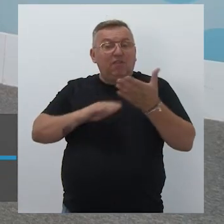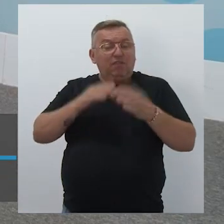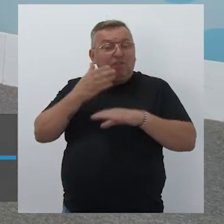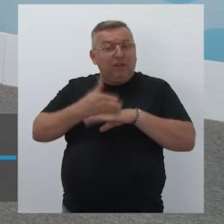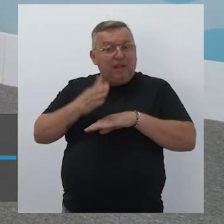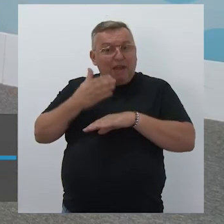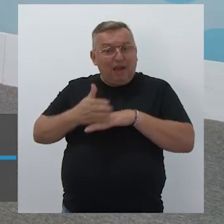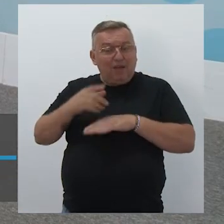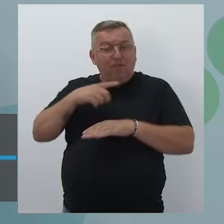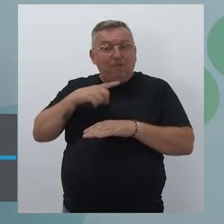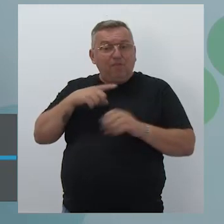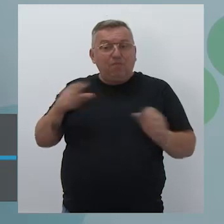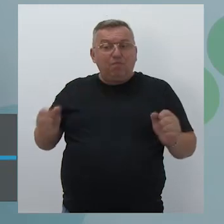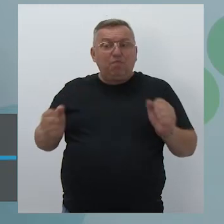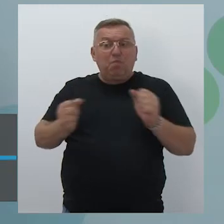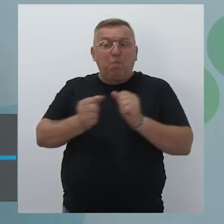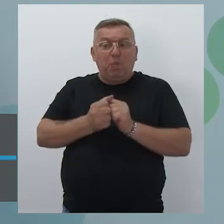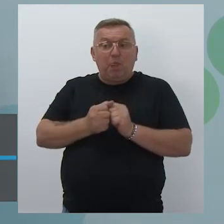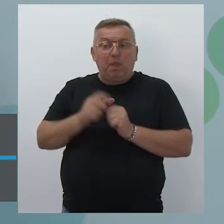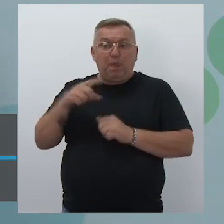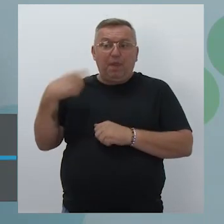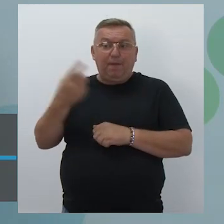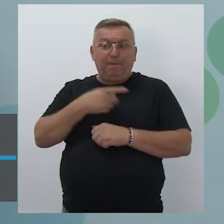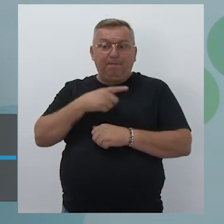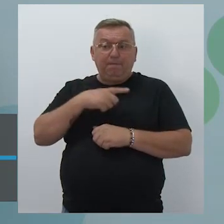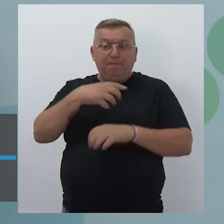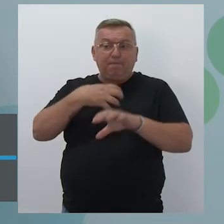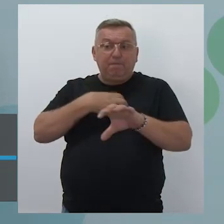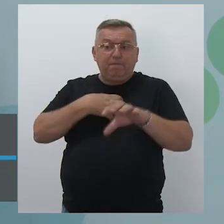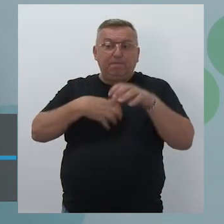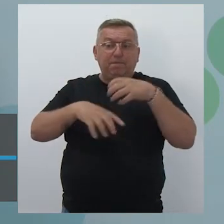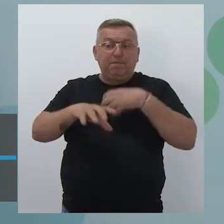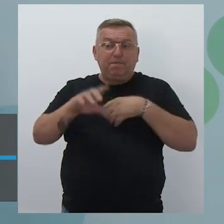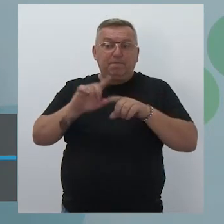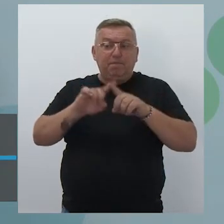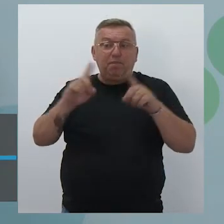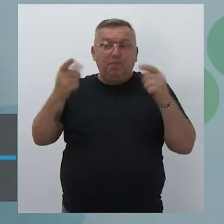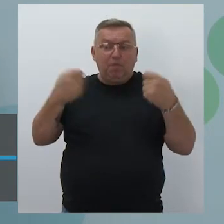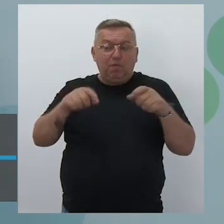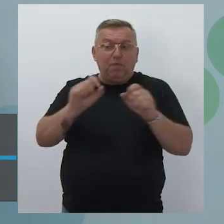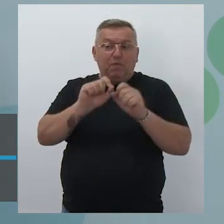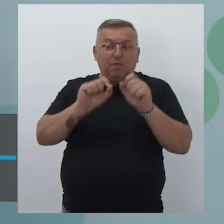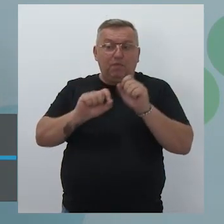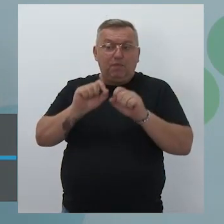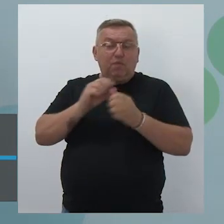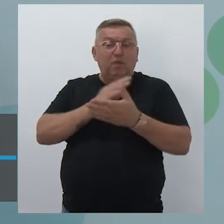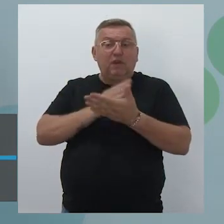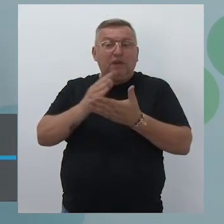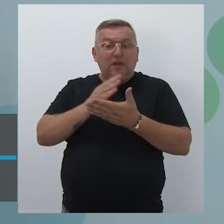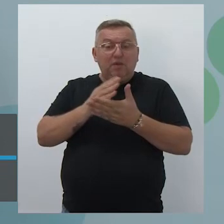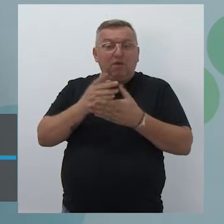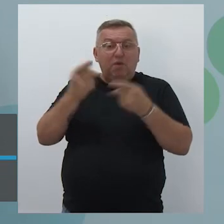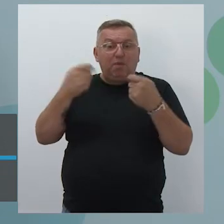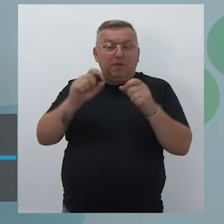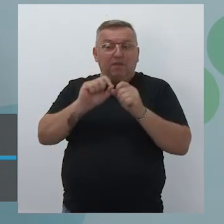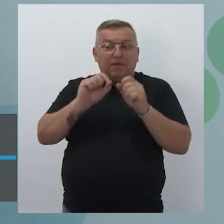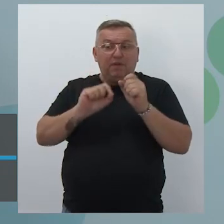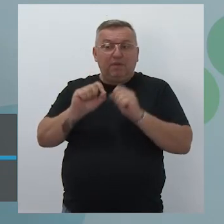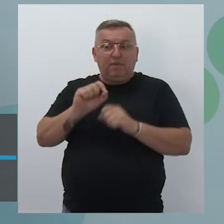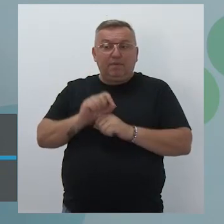no estar junto que nós somos empático. Mas precisa de um início, precisa